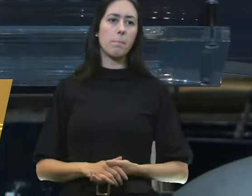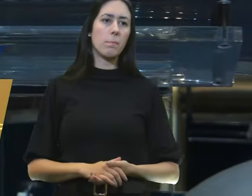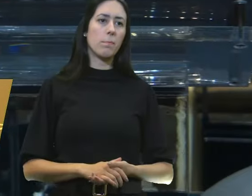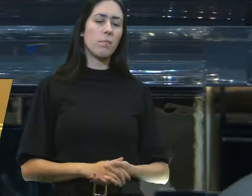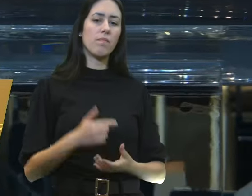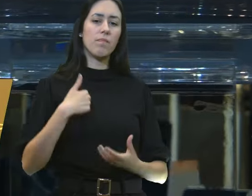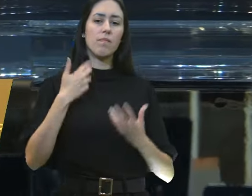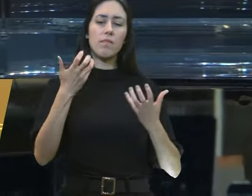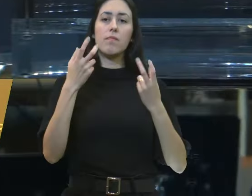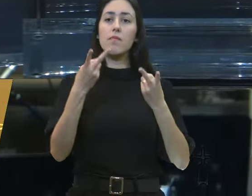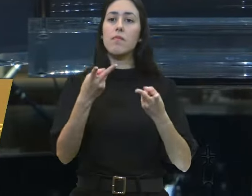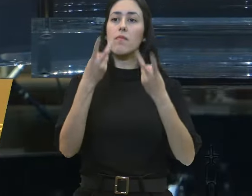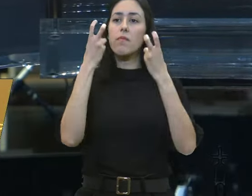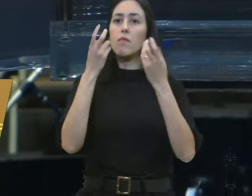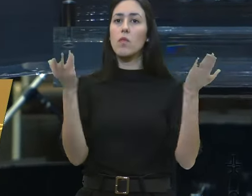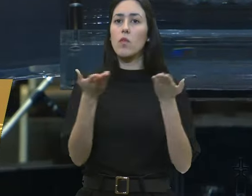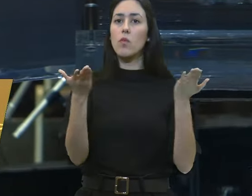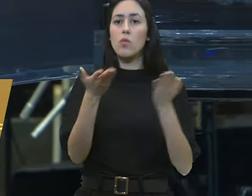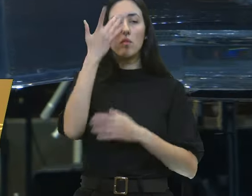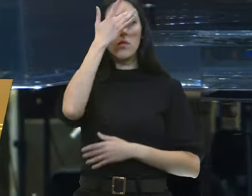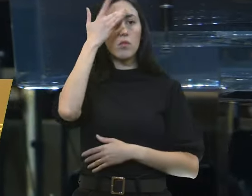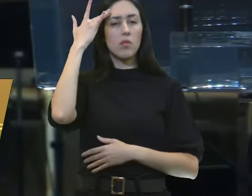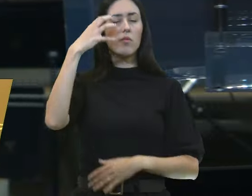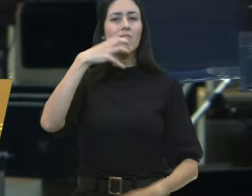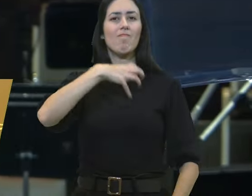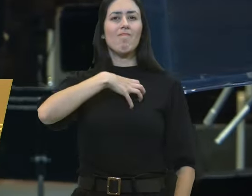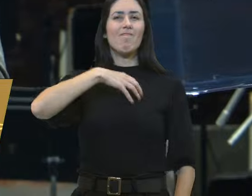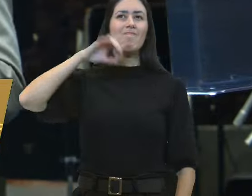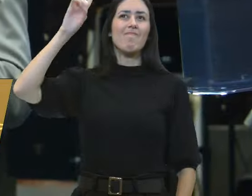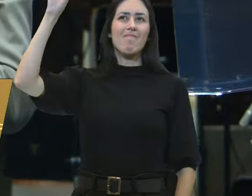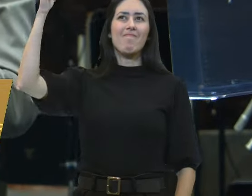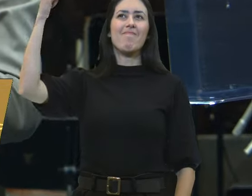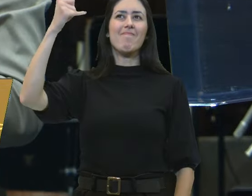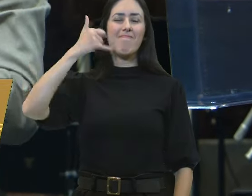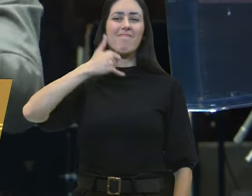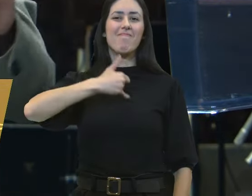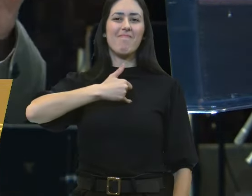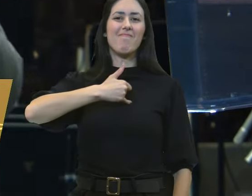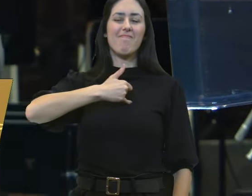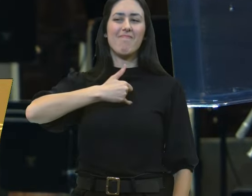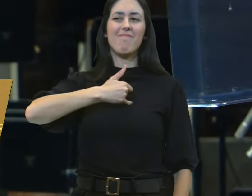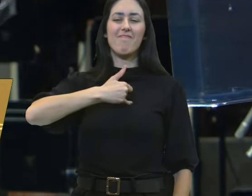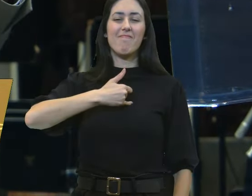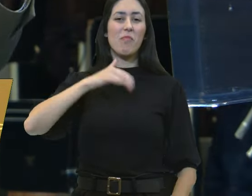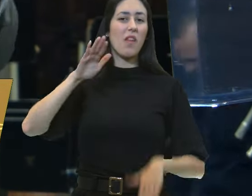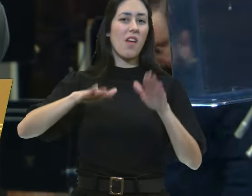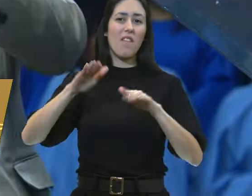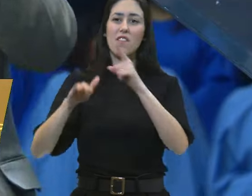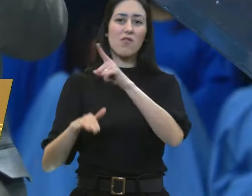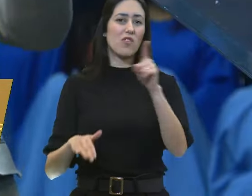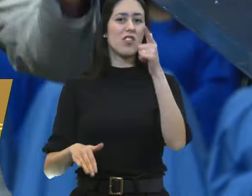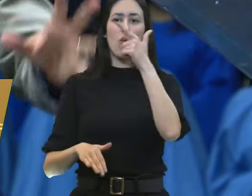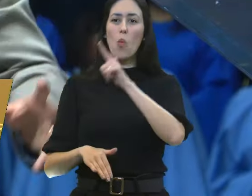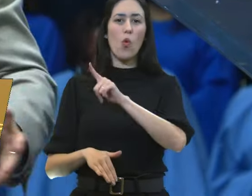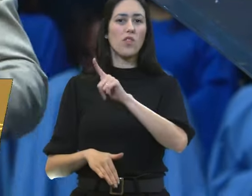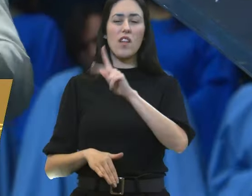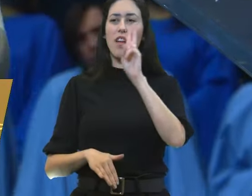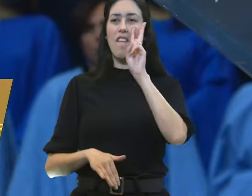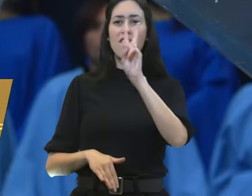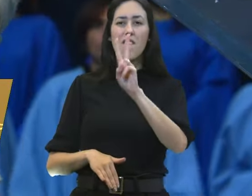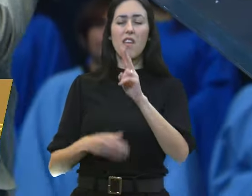reconhecer pessoas que hoje ouviram a voz do Senhor Jesus, mesmo sem poder ver por causa das limitações da